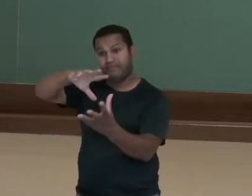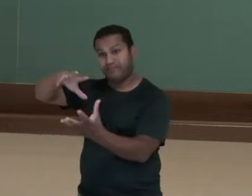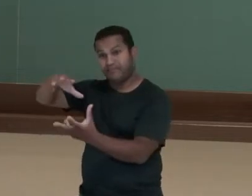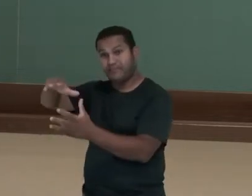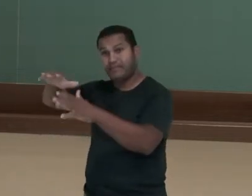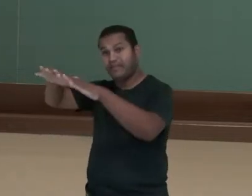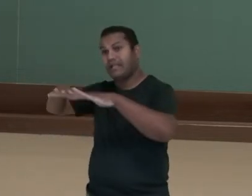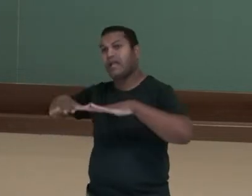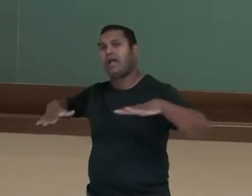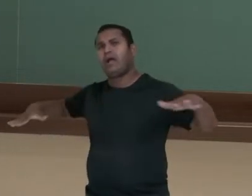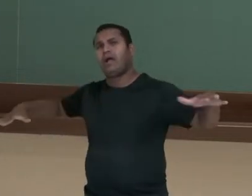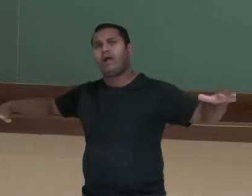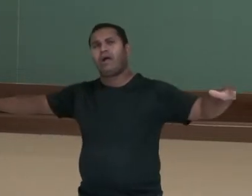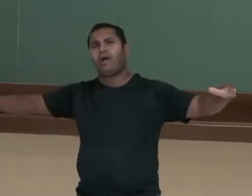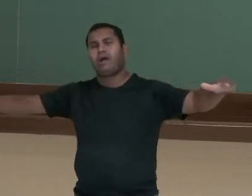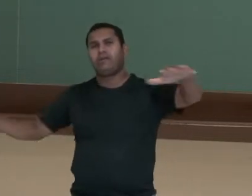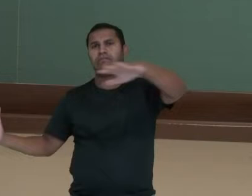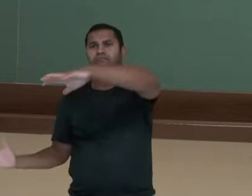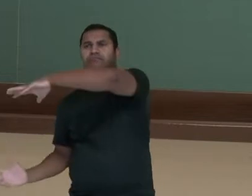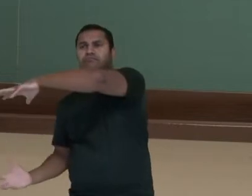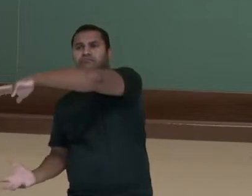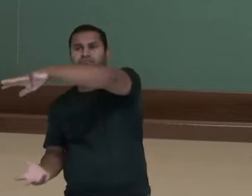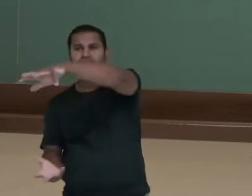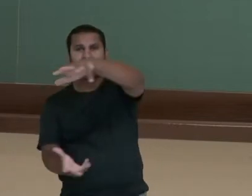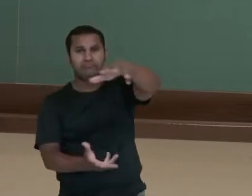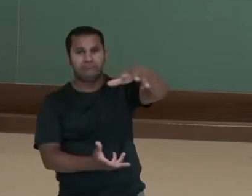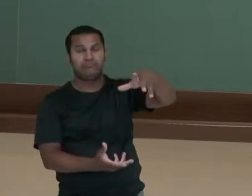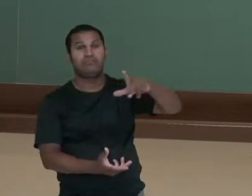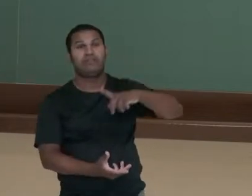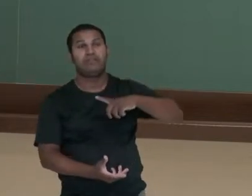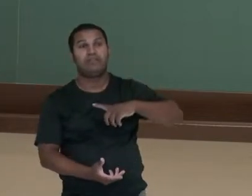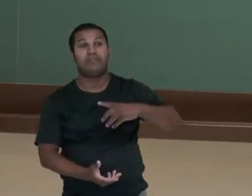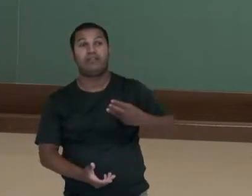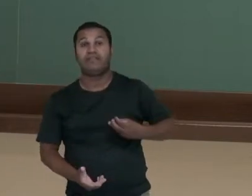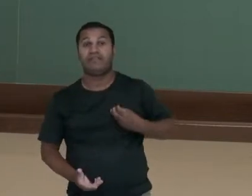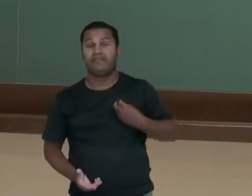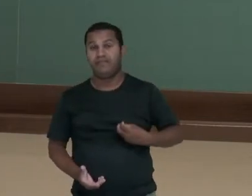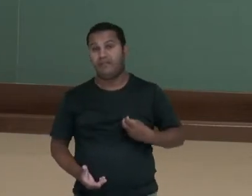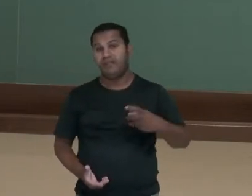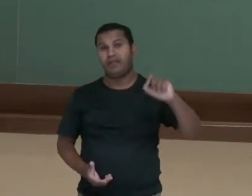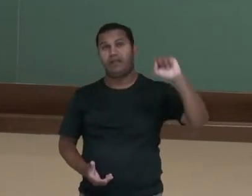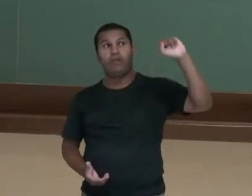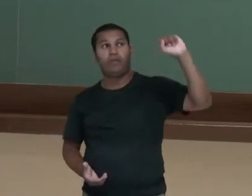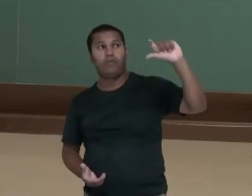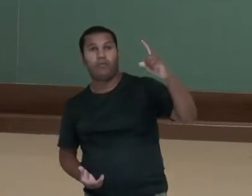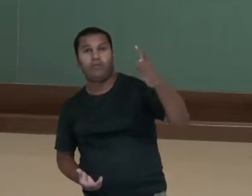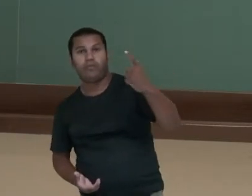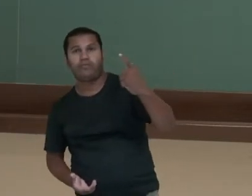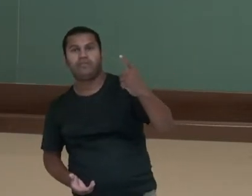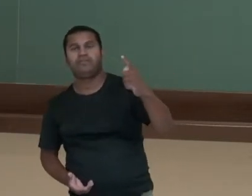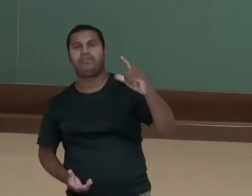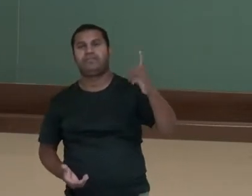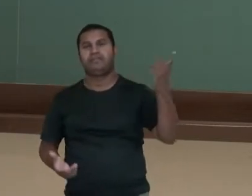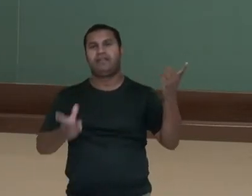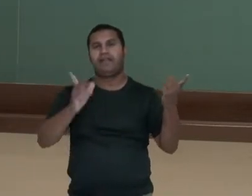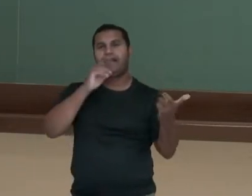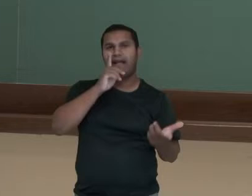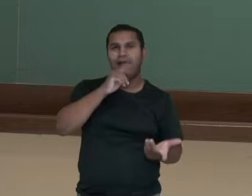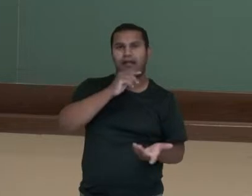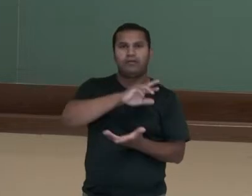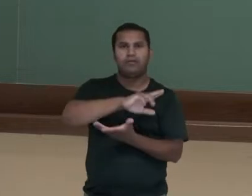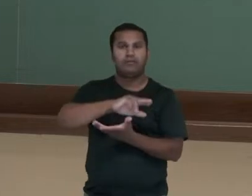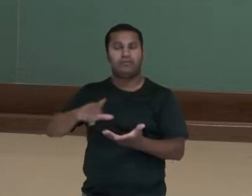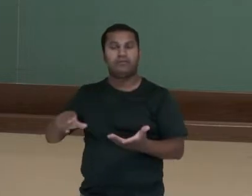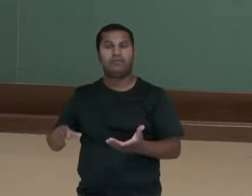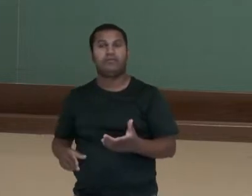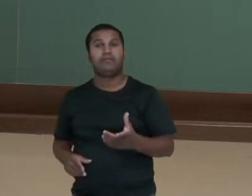vivos, mais os fatores abióticos, o que é abiótico? Não vida. São os fatores